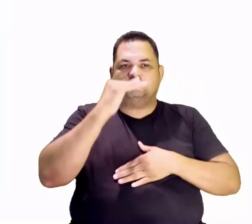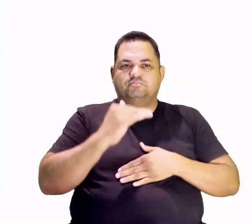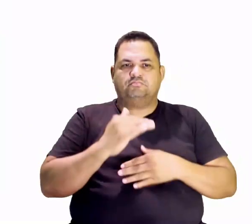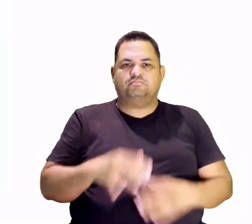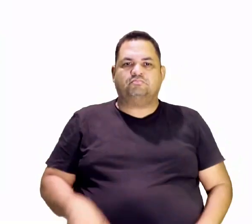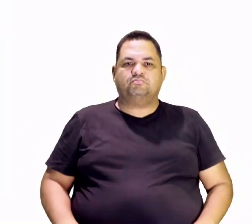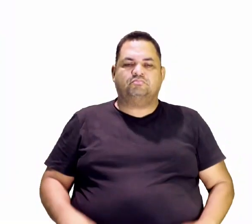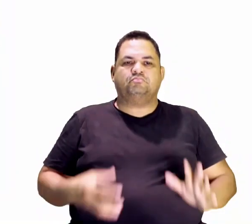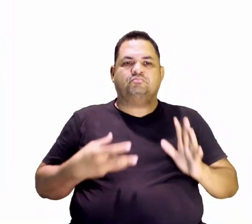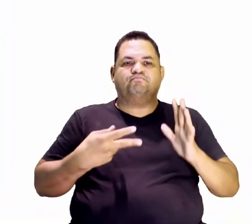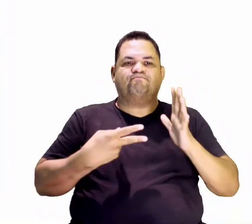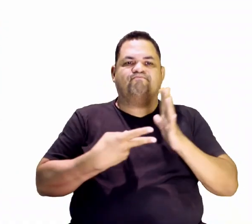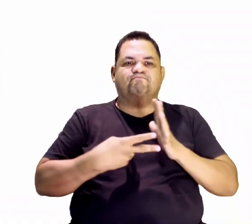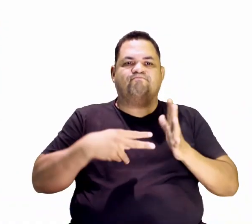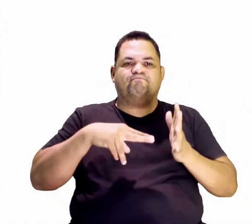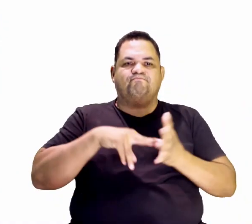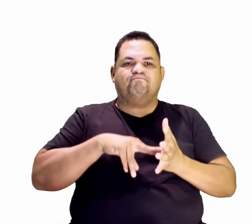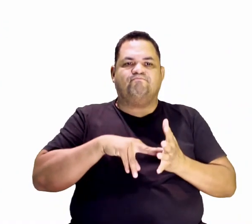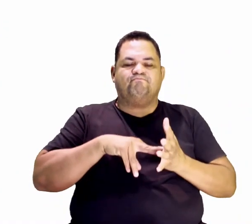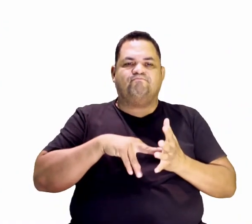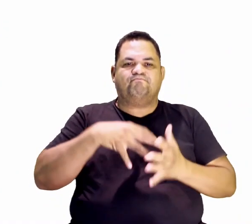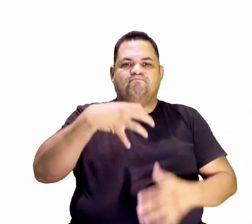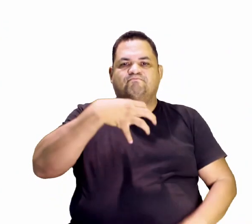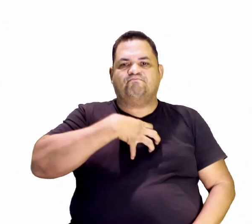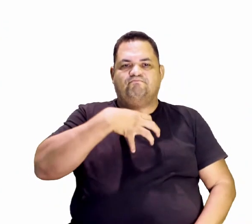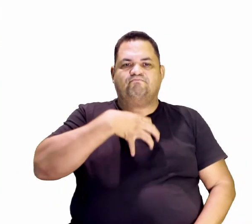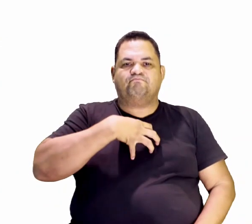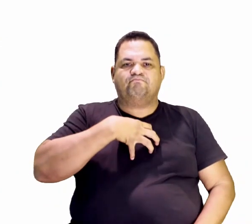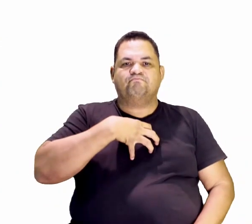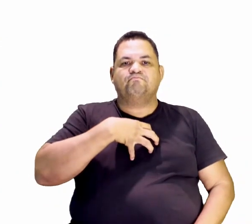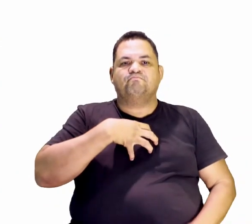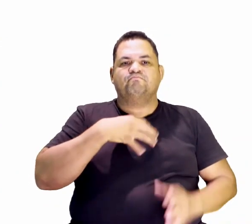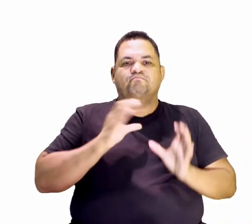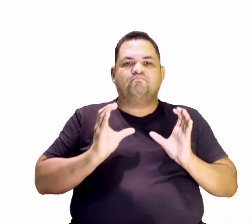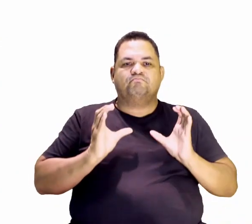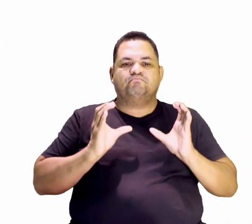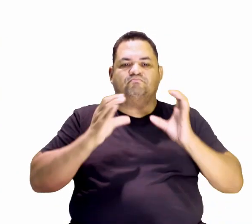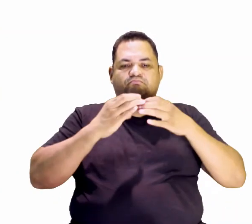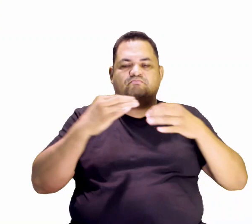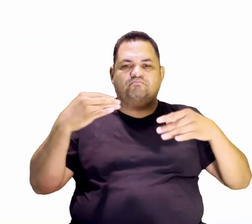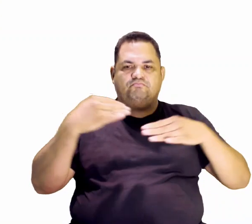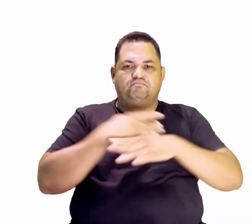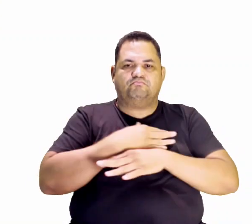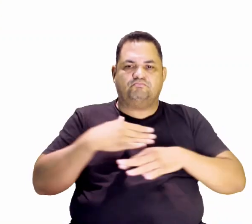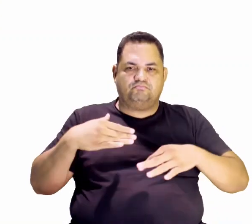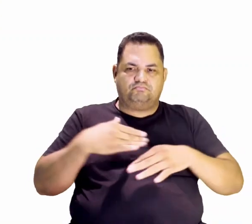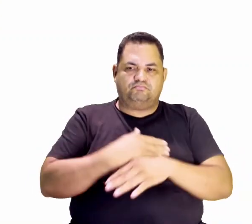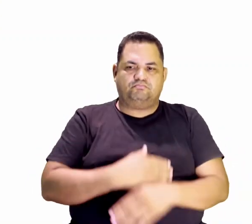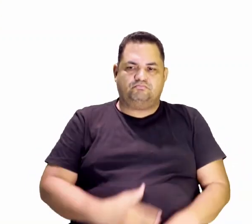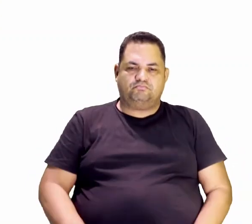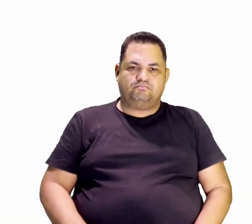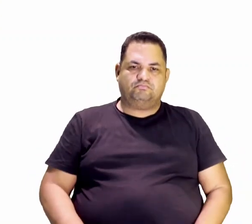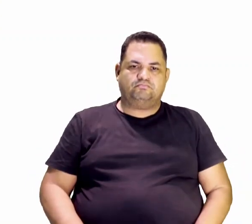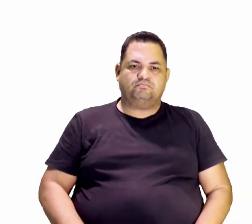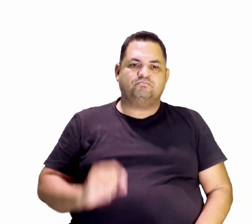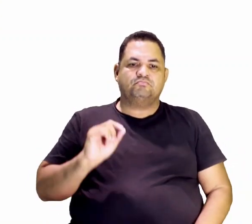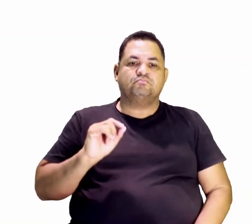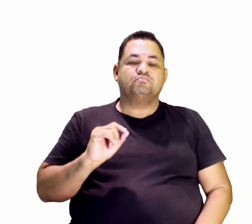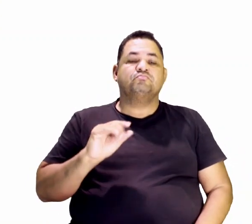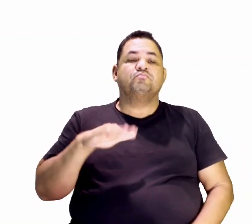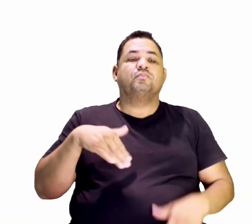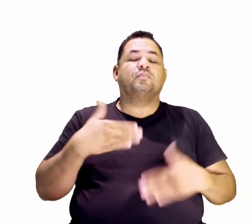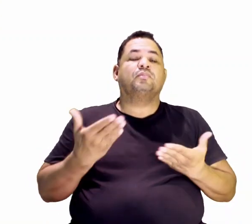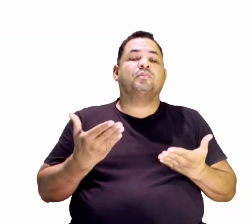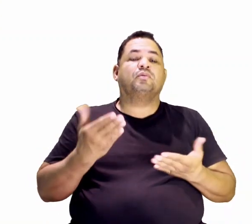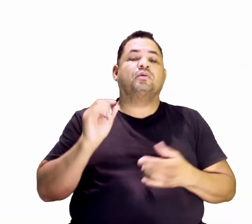Os sentidos e o significado das tribos urbanas. E o que vem a ser aí